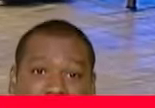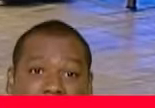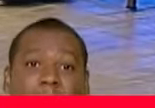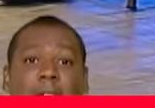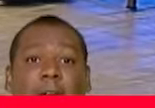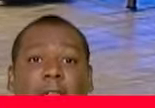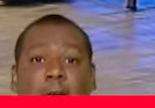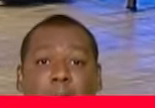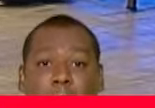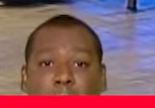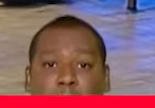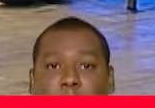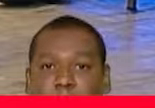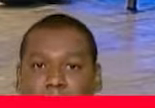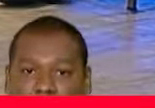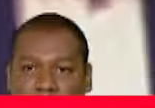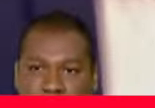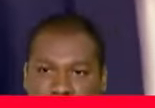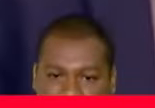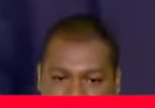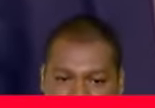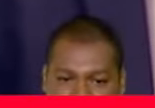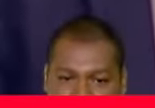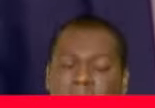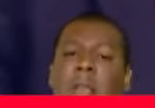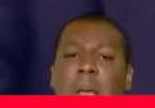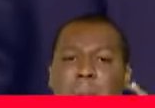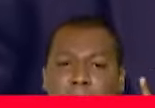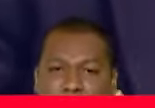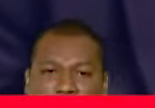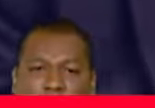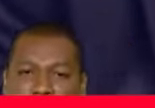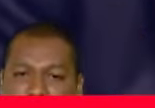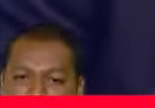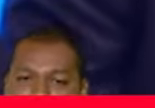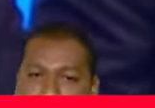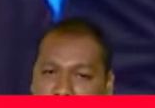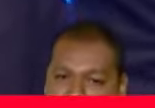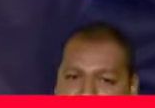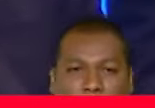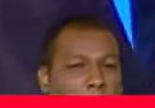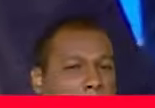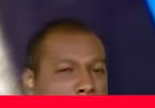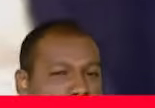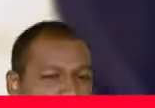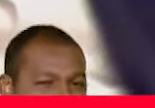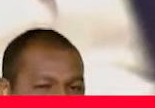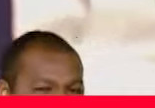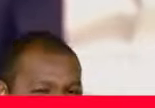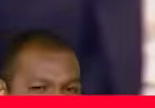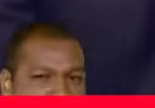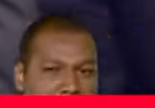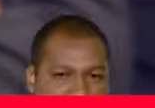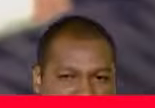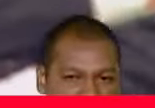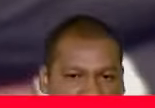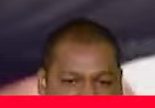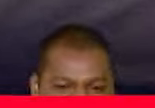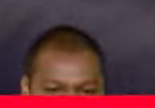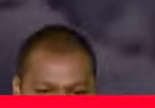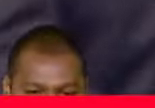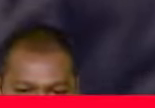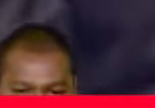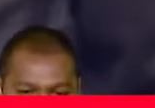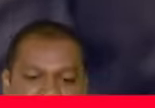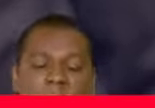faz nada, ele inventa briga, ele mente, ele provoca, ele monta uma fábrica